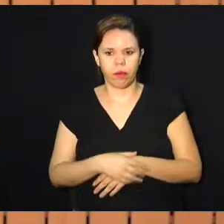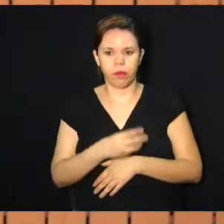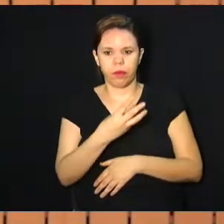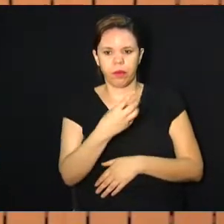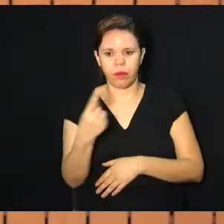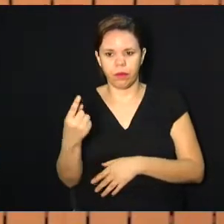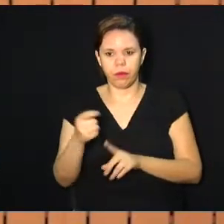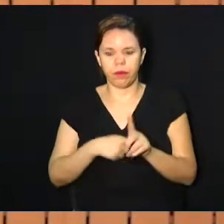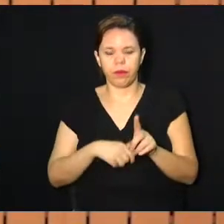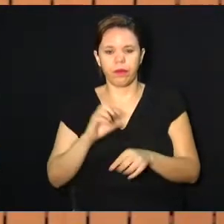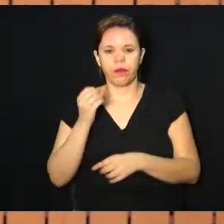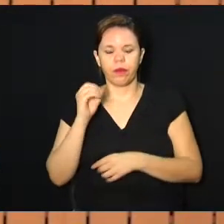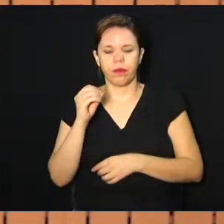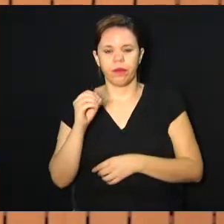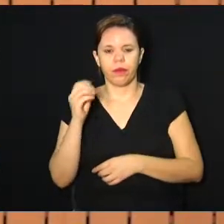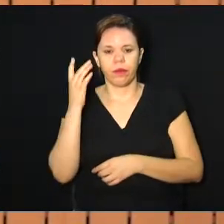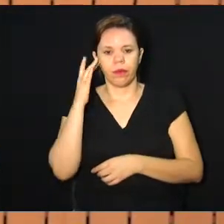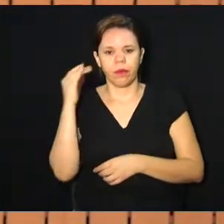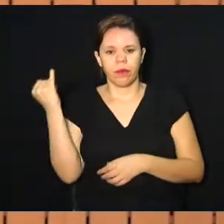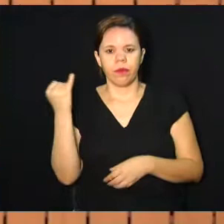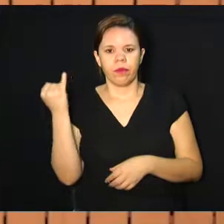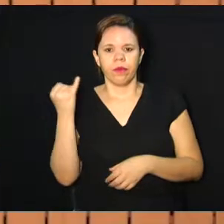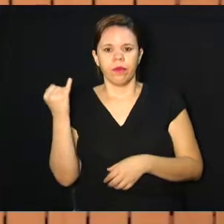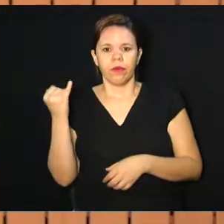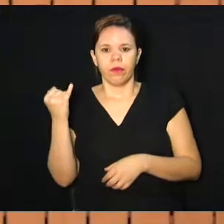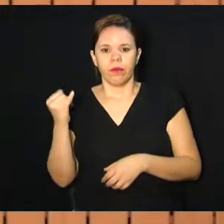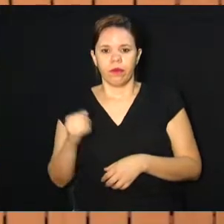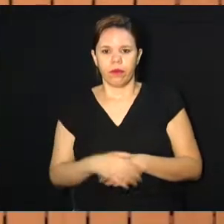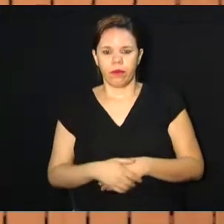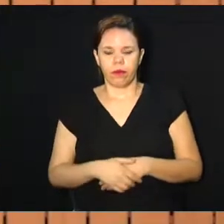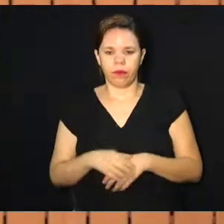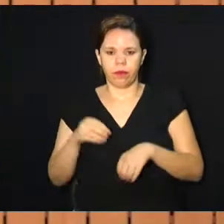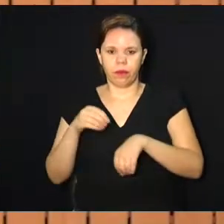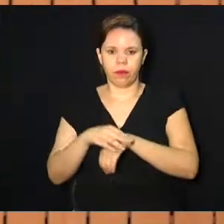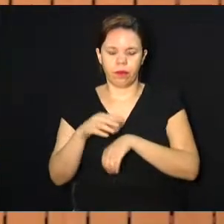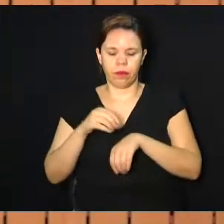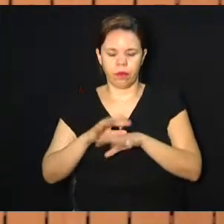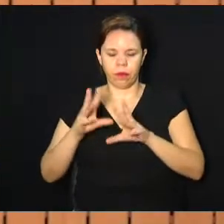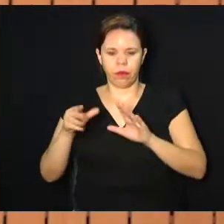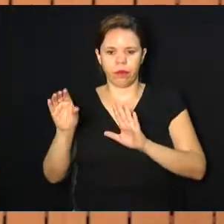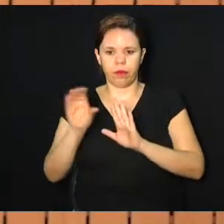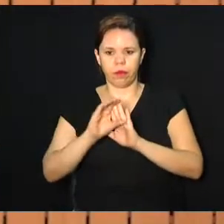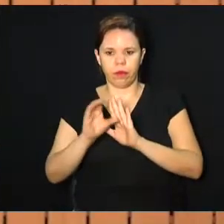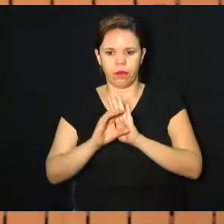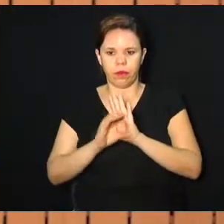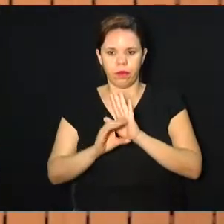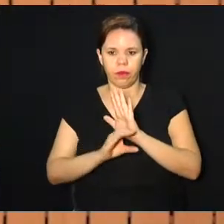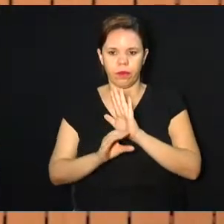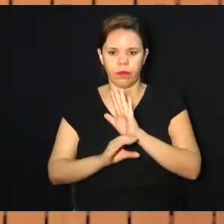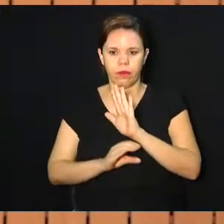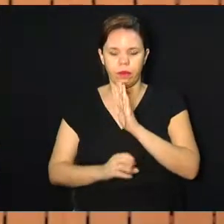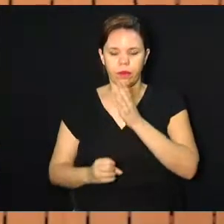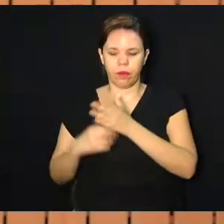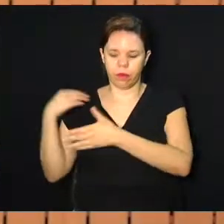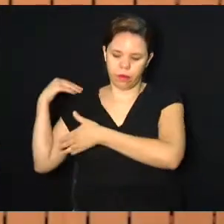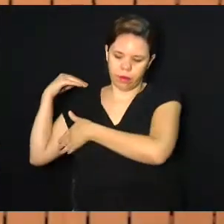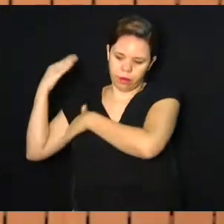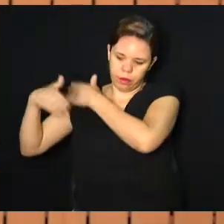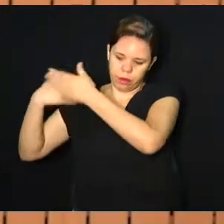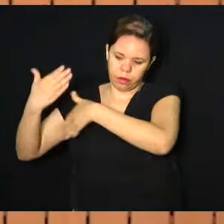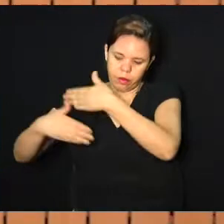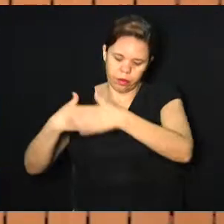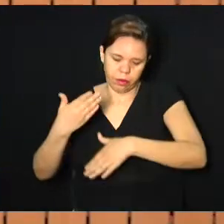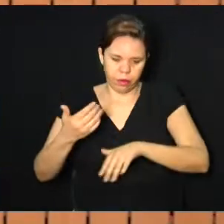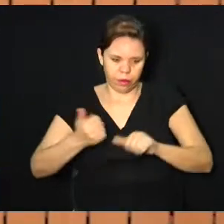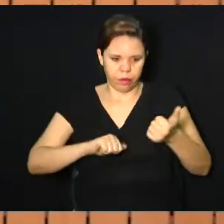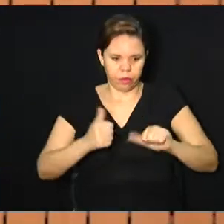de outubro, que eu acho que é importante, né, passar todo esse cronograma aí, do que vem acontecendo na licitação